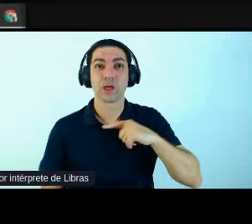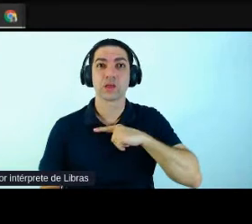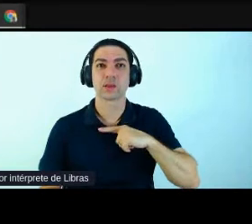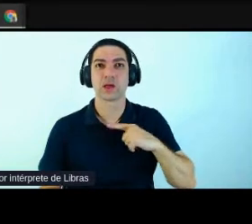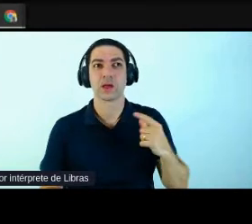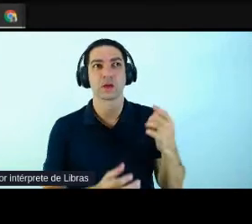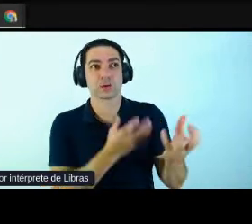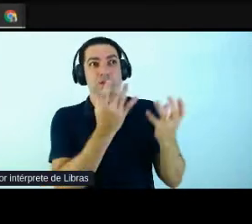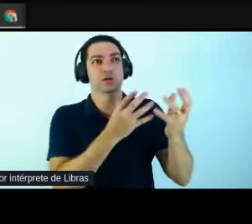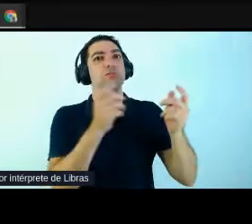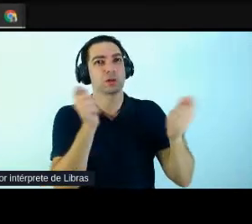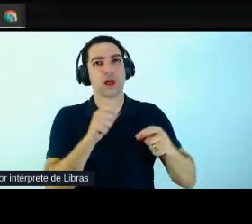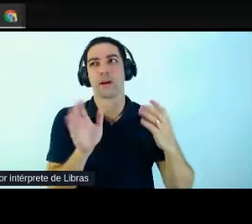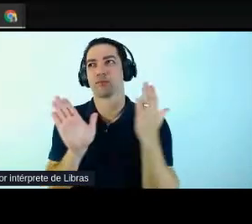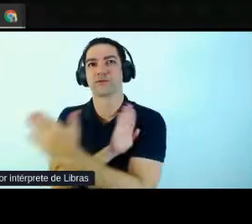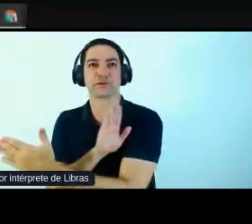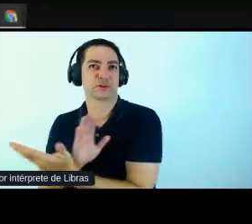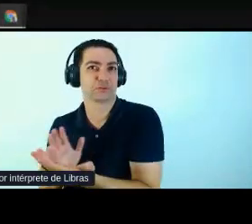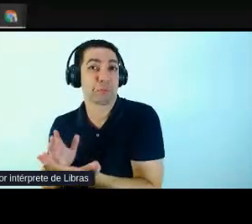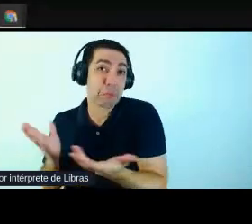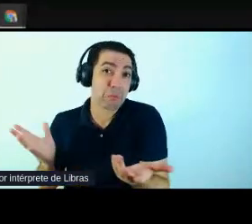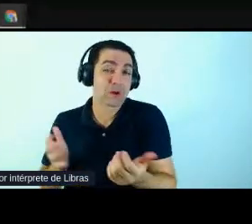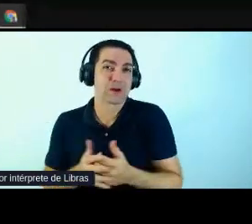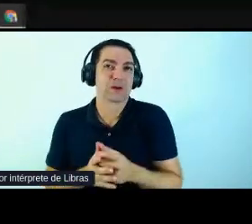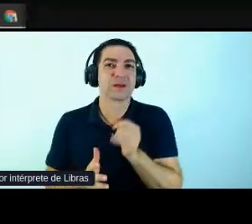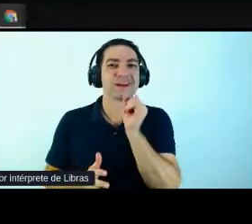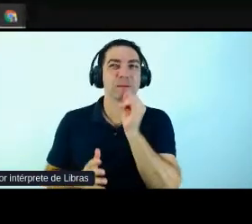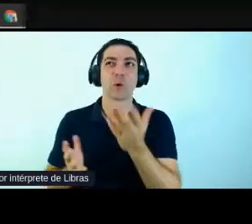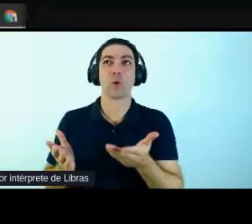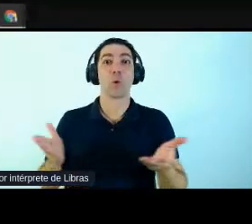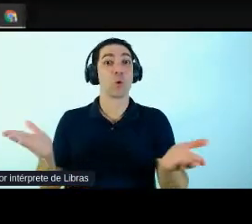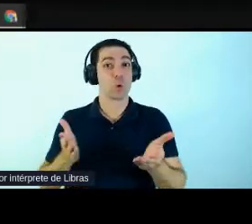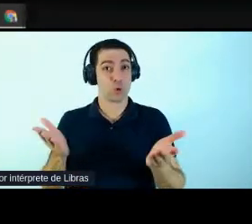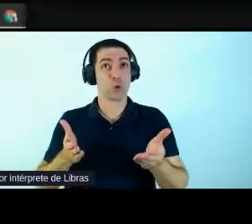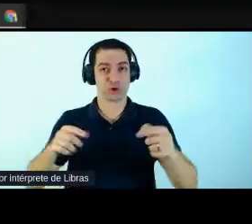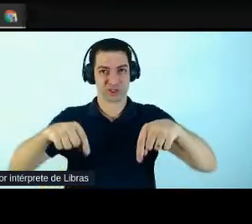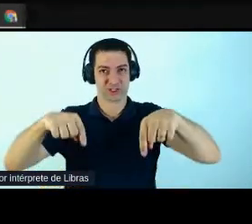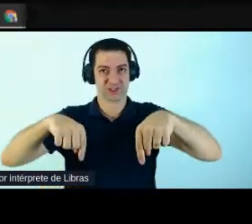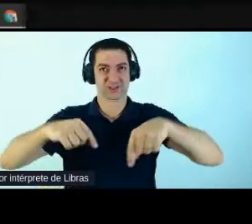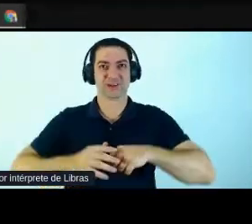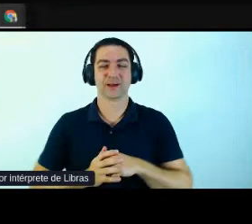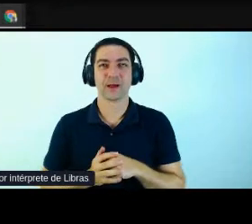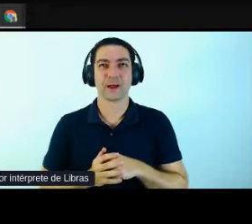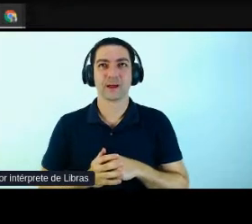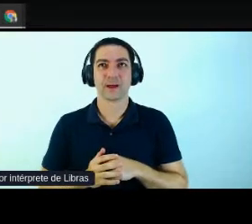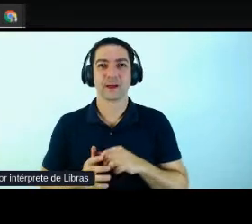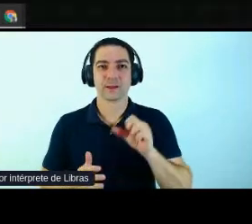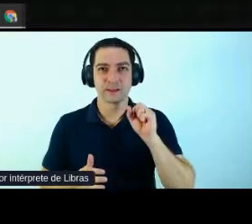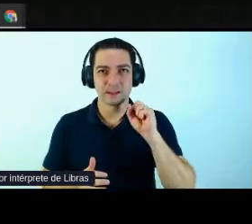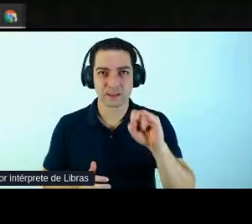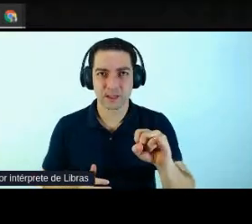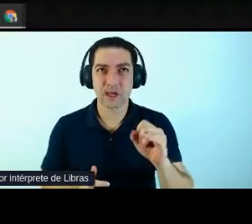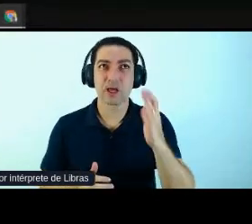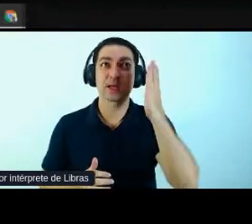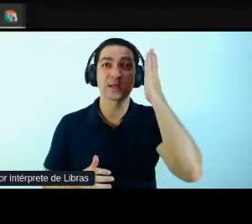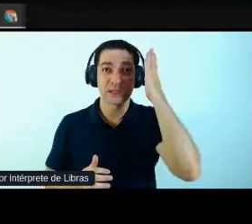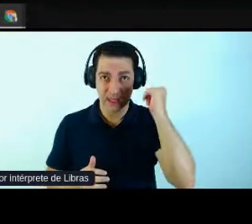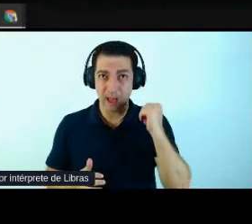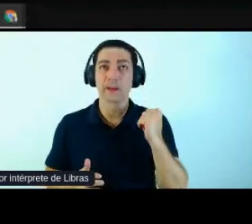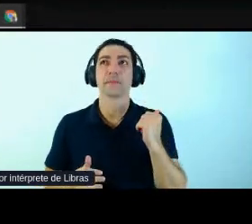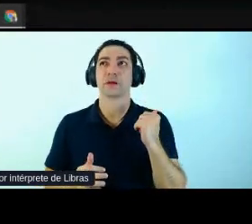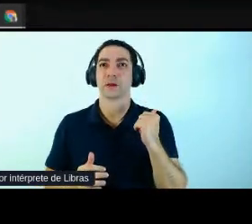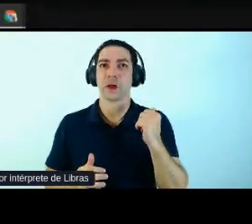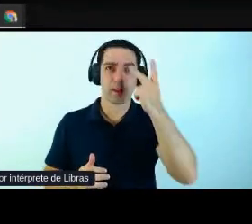dia, quem sabe onde você vai todos os dias pode te induzir a certos consumos através de propaganda